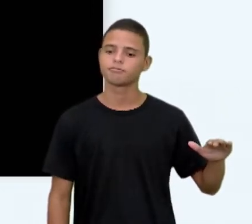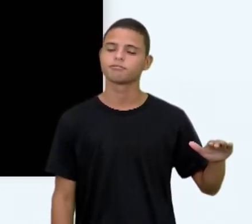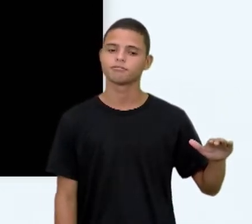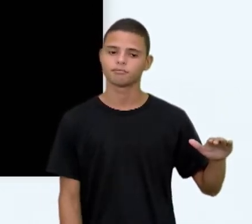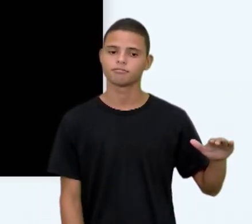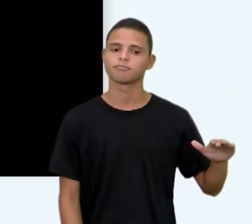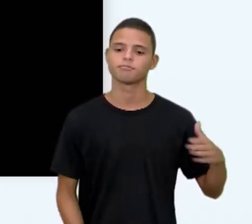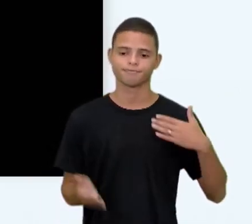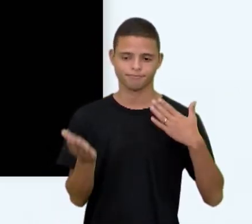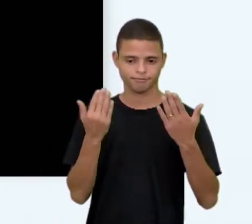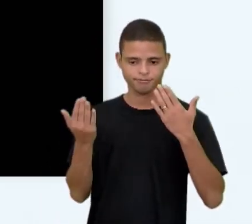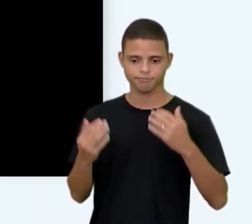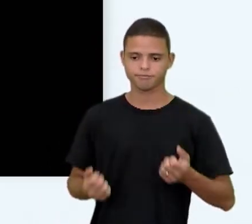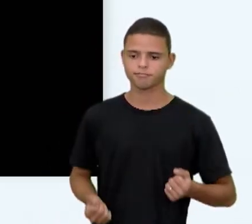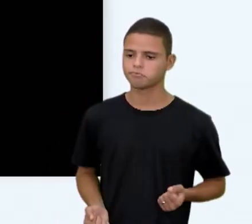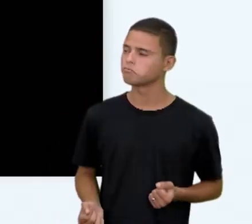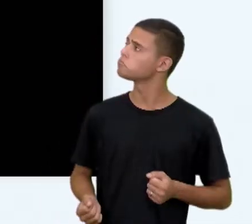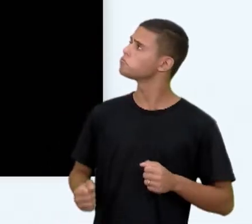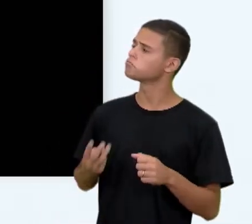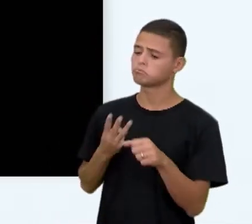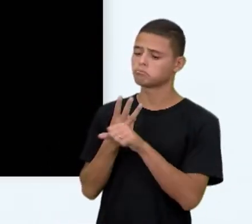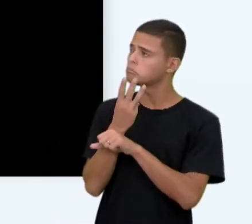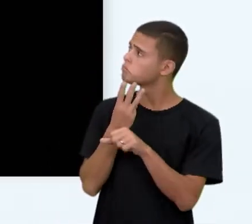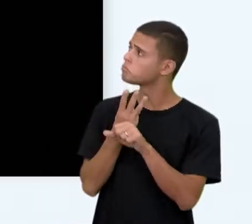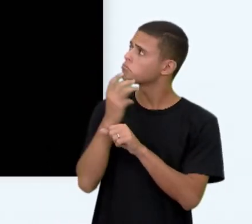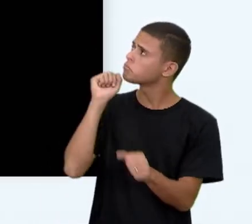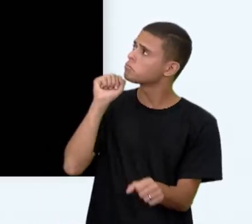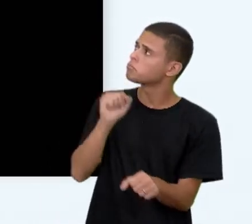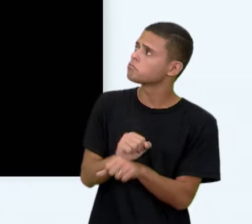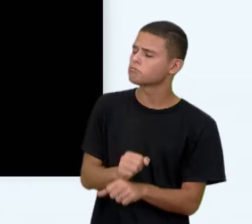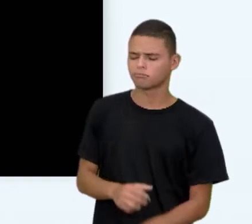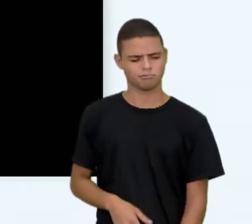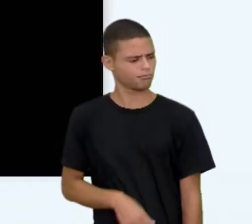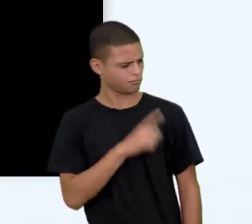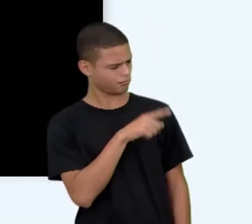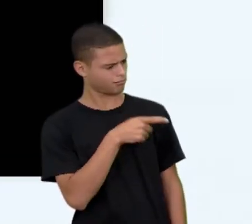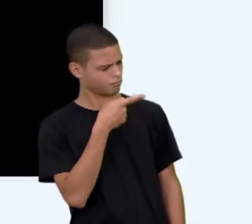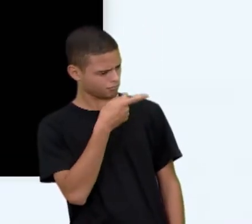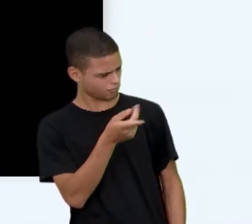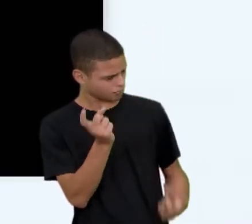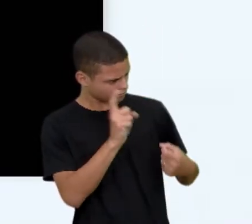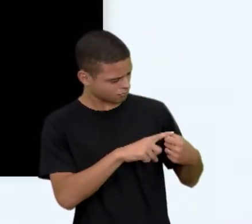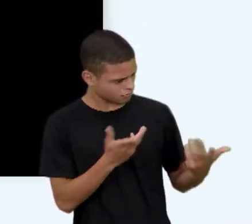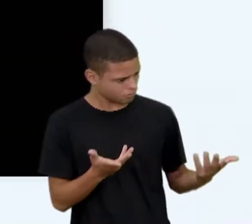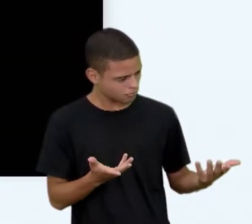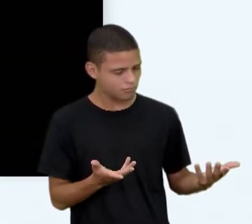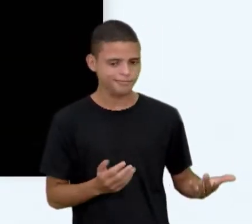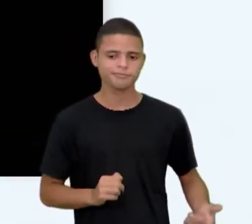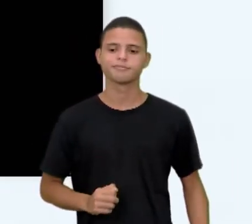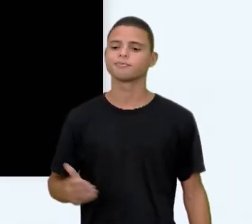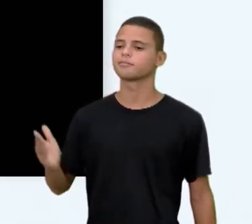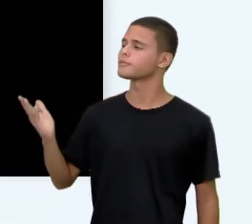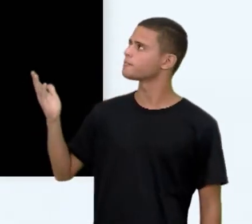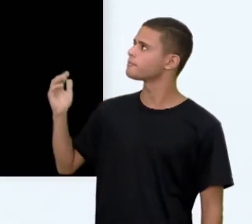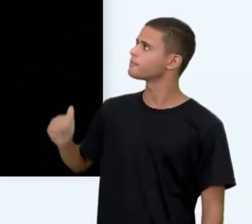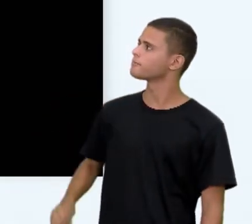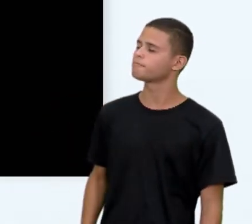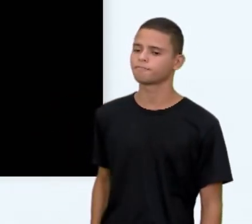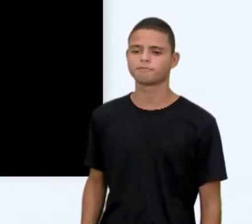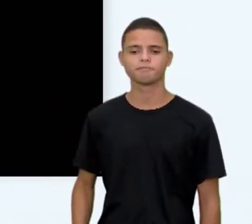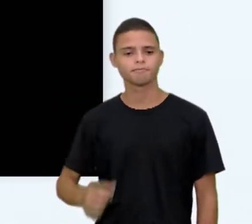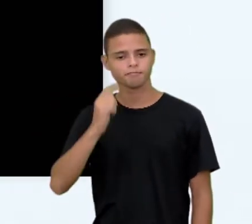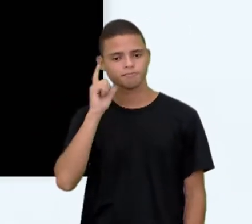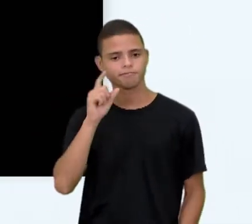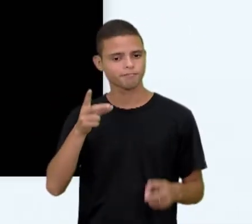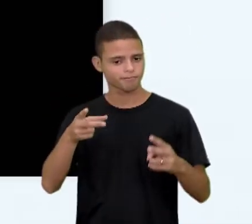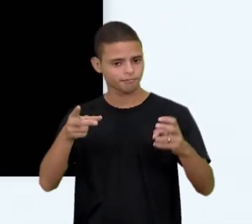diálogo que diz: "Meu WhatsApp parou. Você voltou a falar." Neste cartoon, vemos a presença